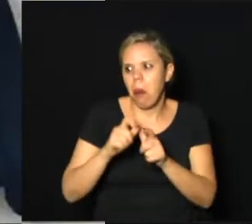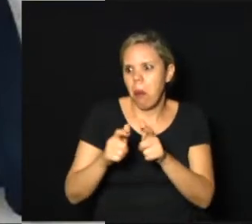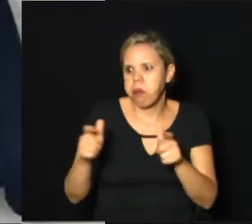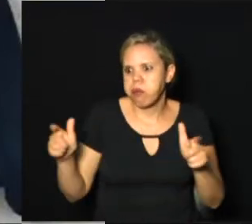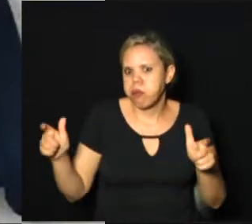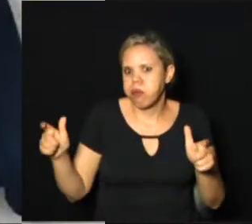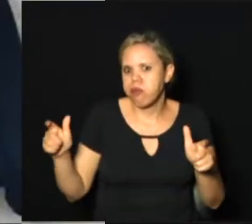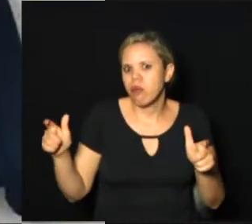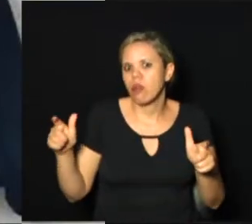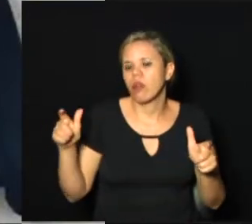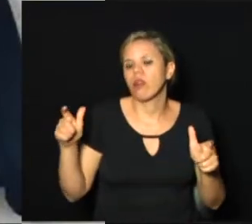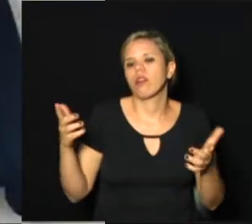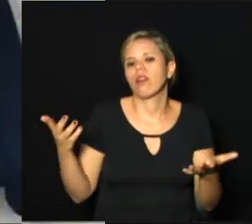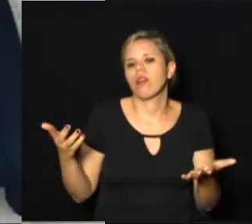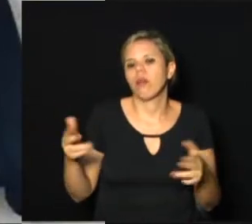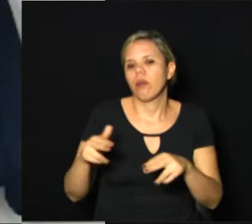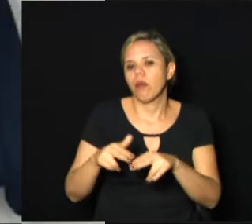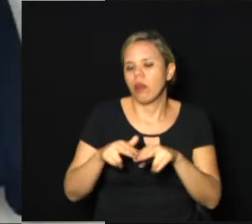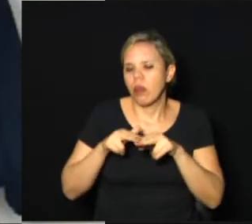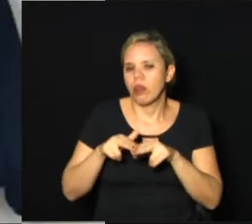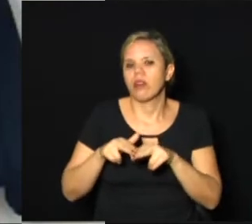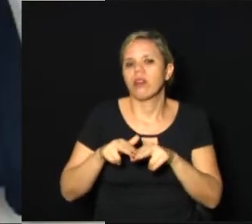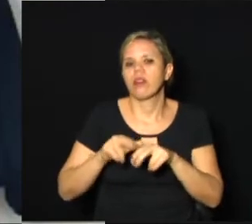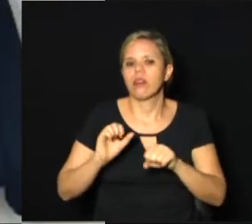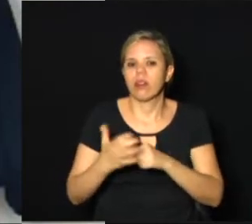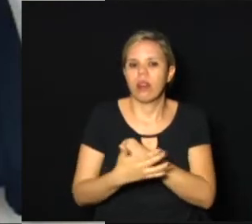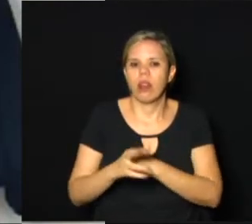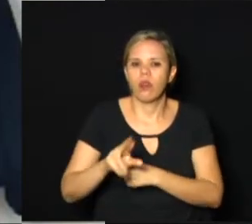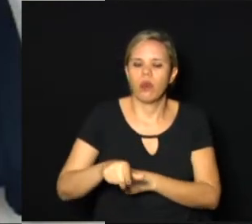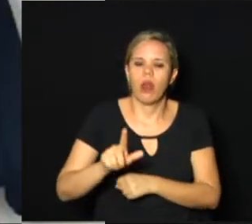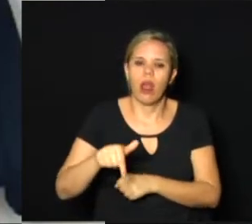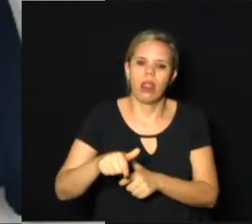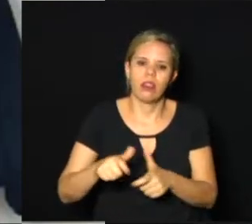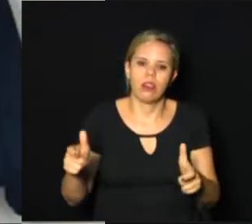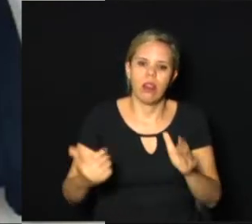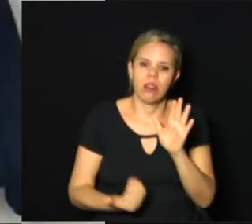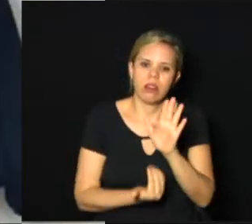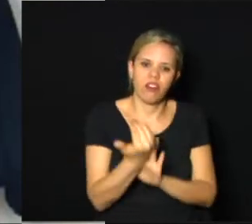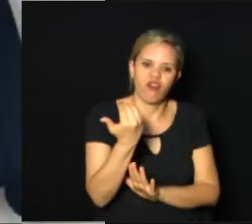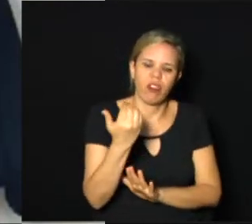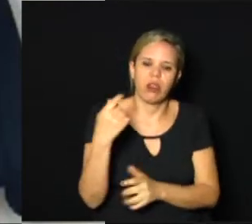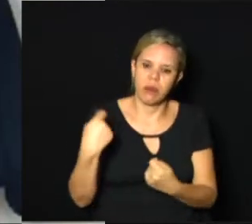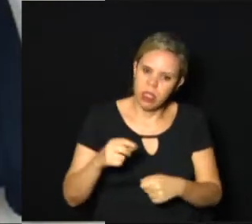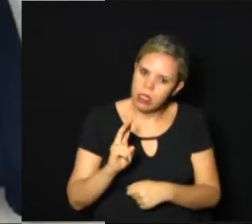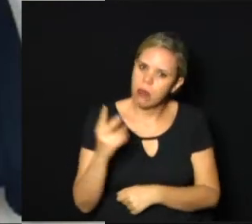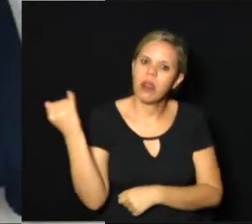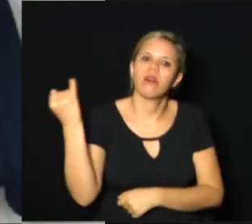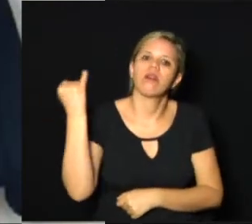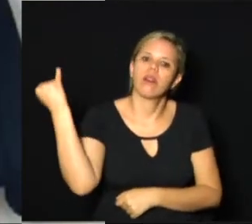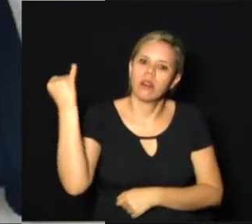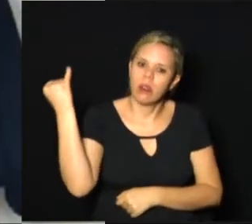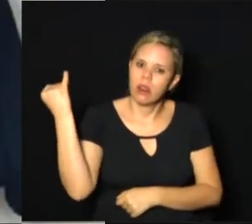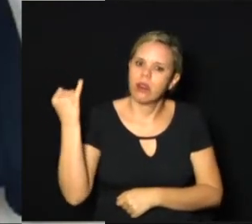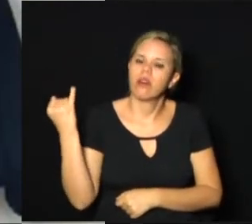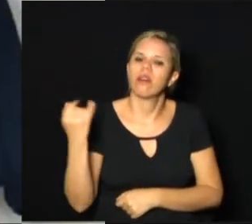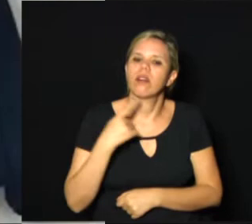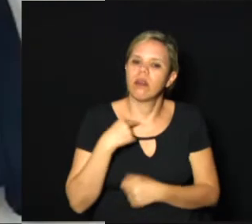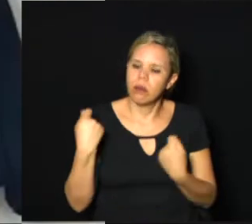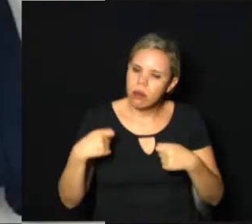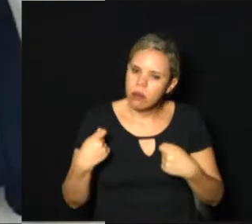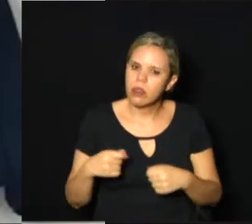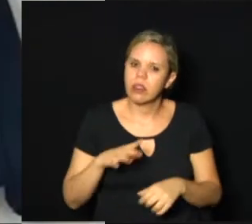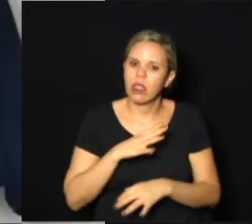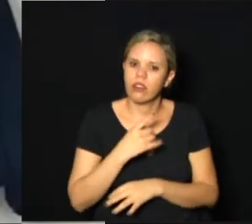massa da população para a Covid-19 nunca é demais. A testagem nunca é demais, ela sempre é desejável. A